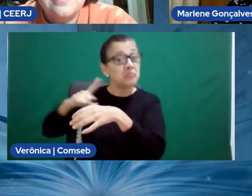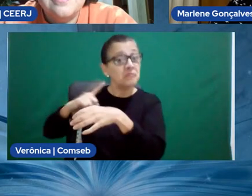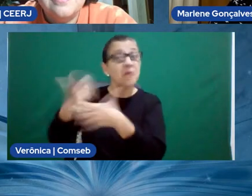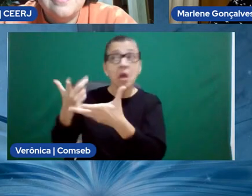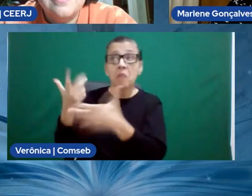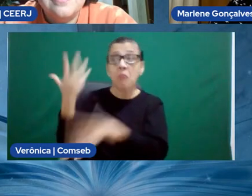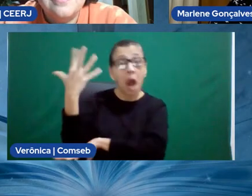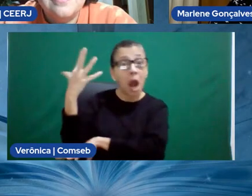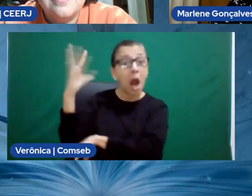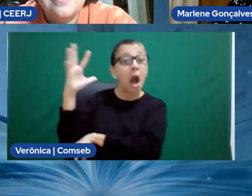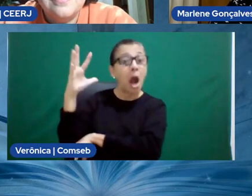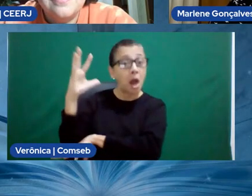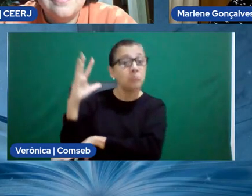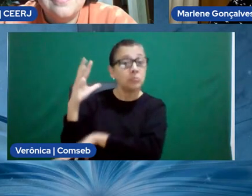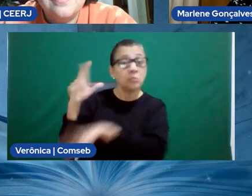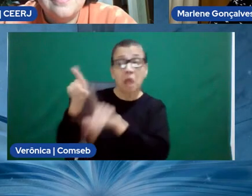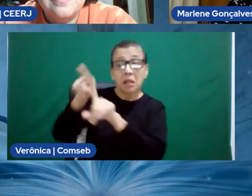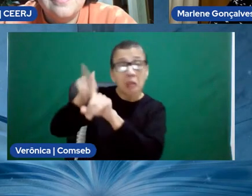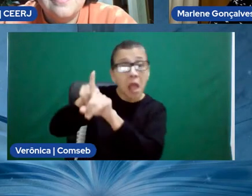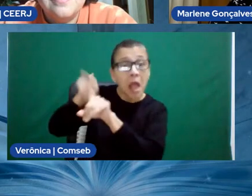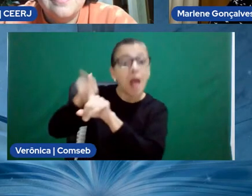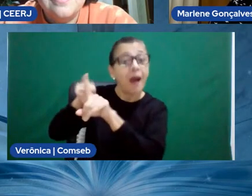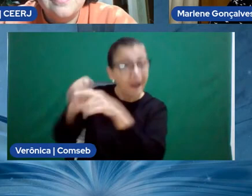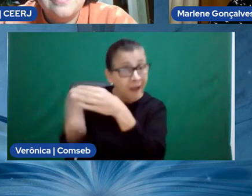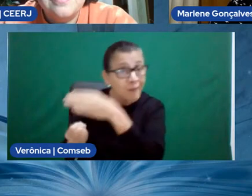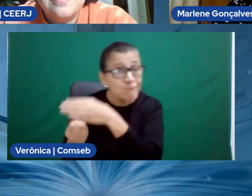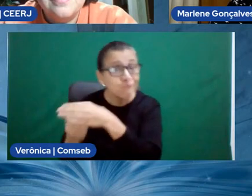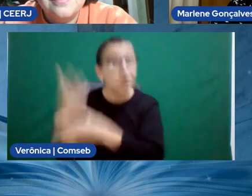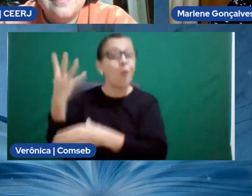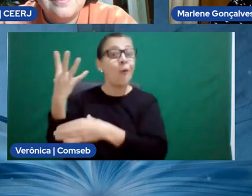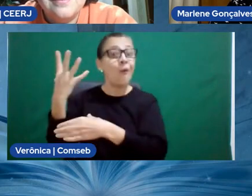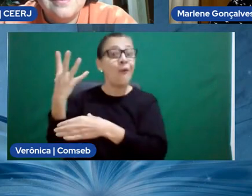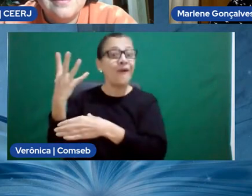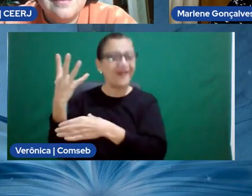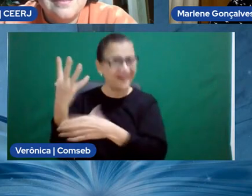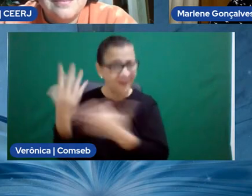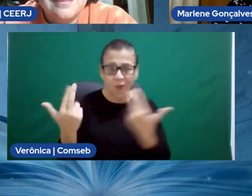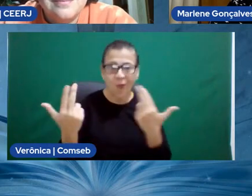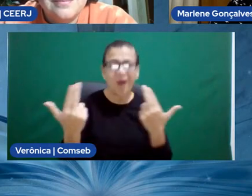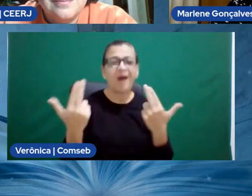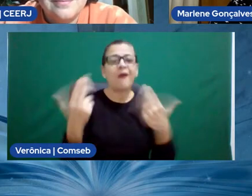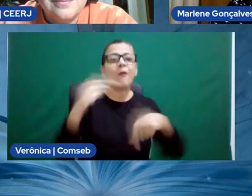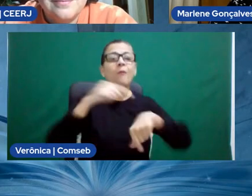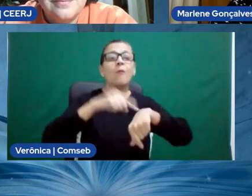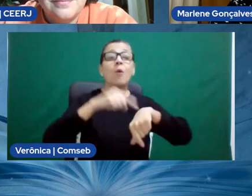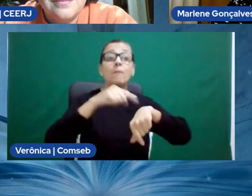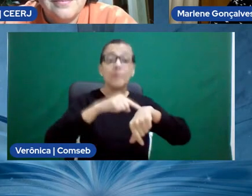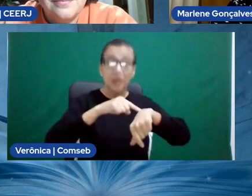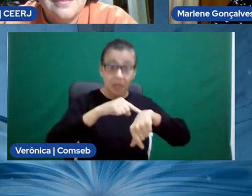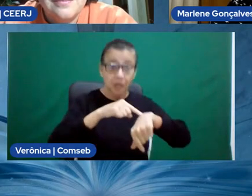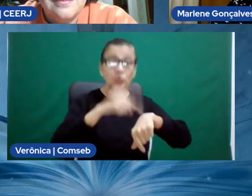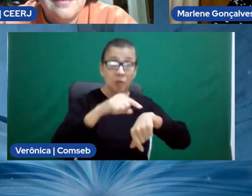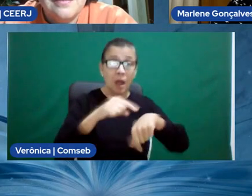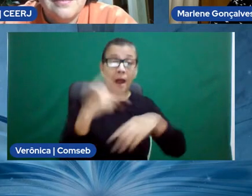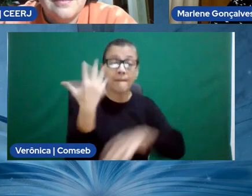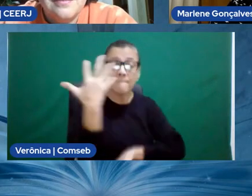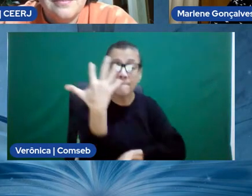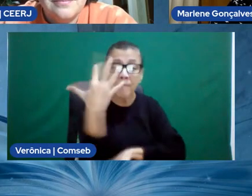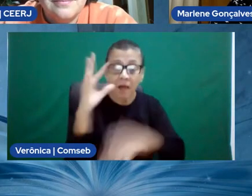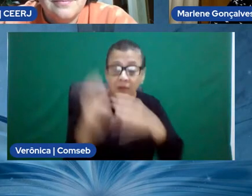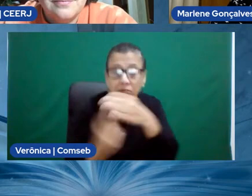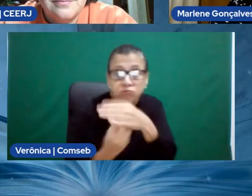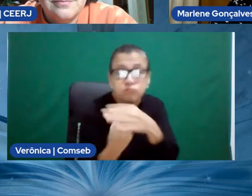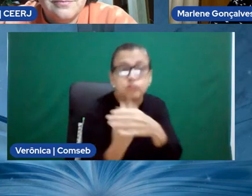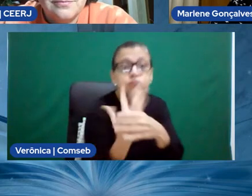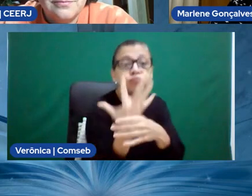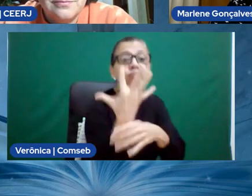etc., elas eclodem. Então, da mesma maneira, quando chegou o momento propício das plantas se desenvolverem, elas